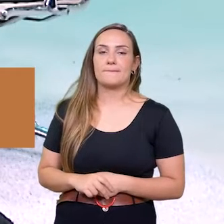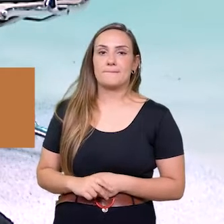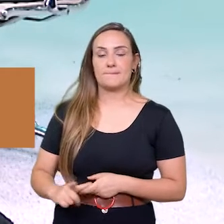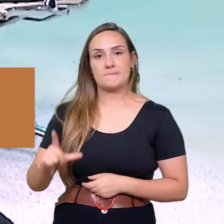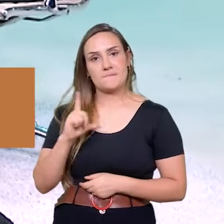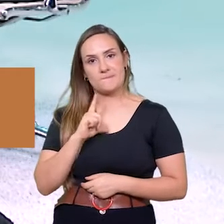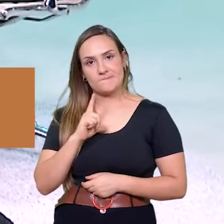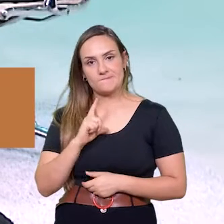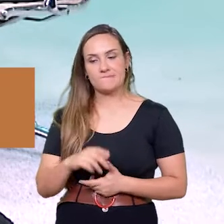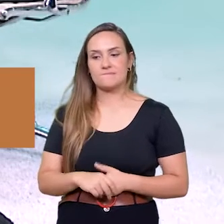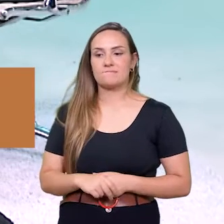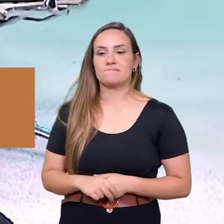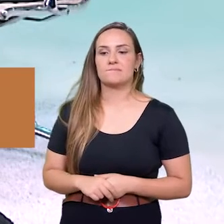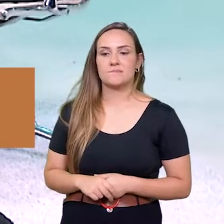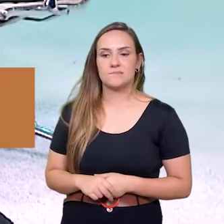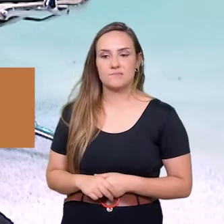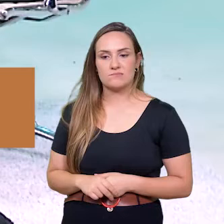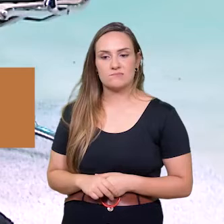Então, nós temos